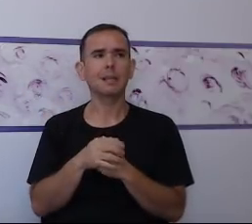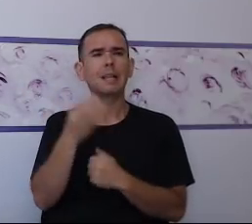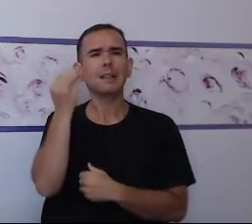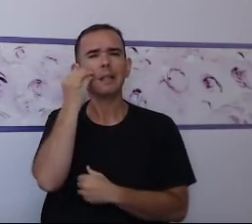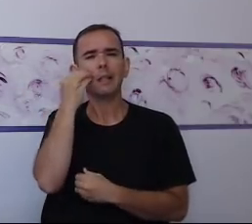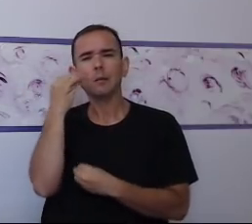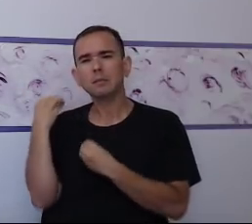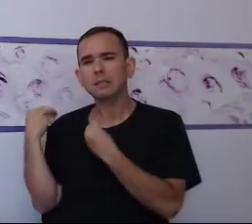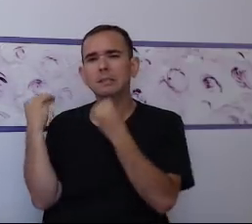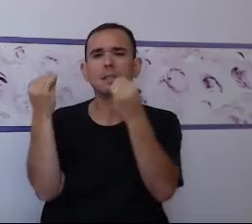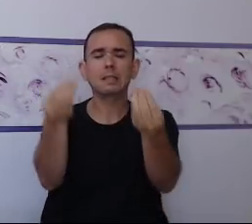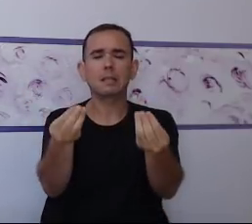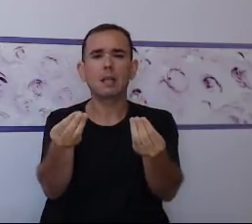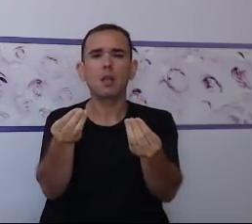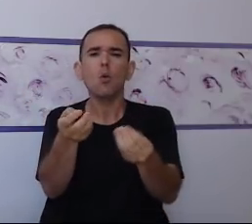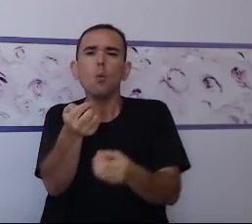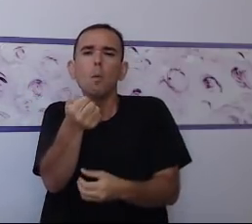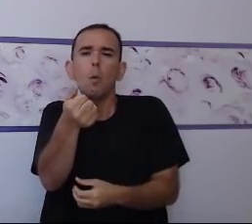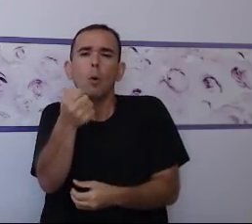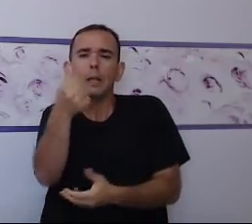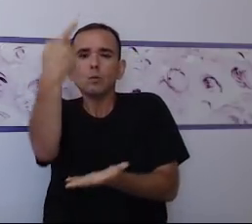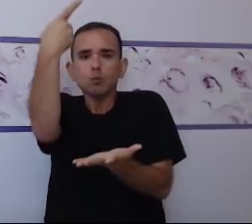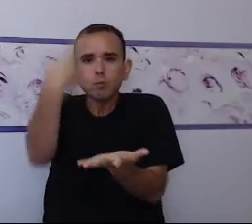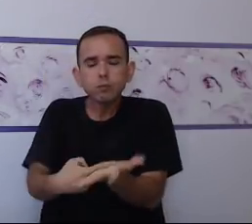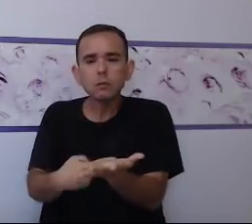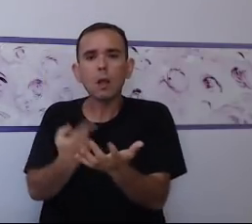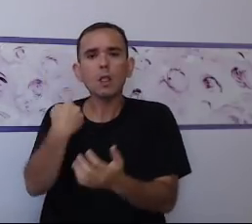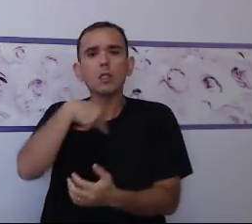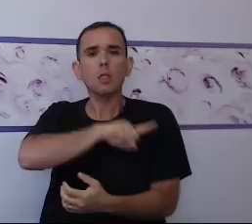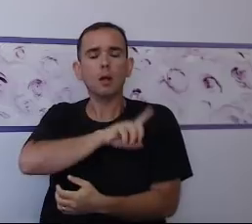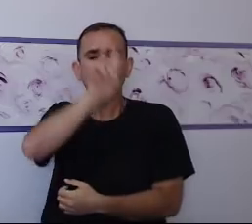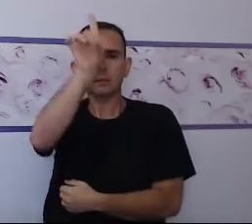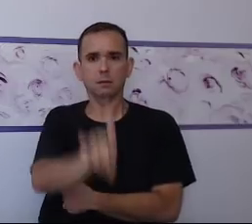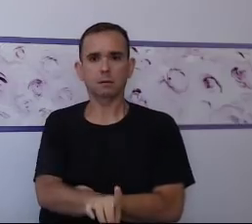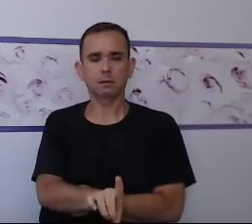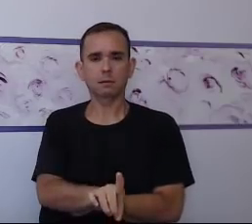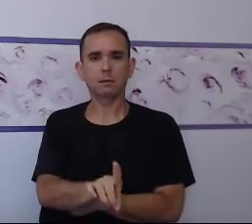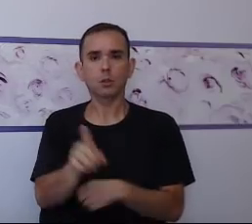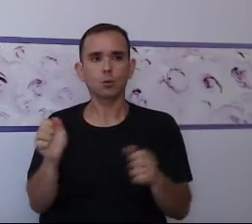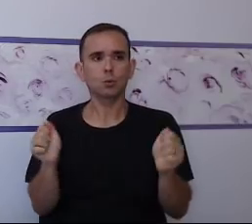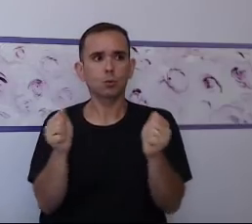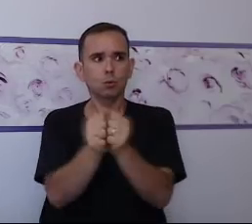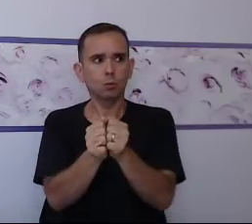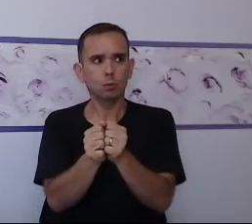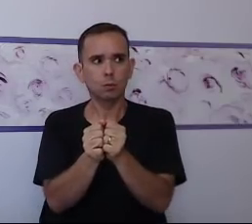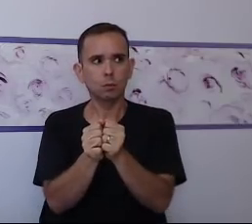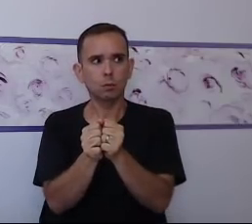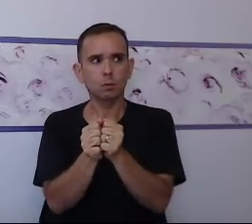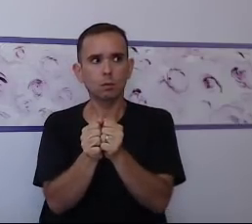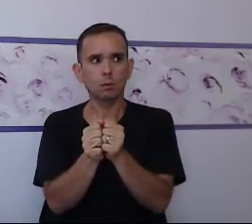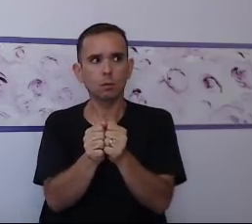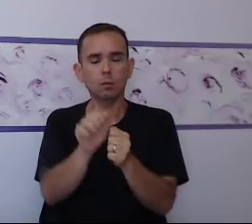tentamos trazer um pouquinho desse comprometimento das deficiências, junto com as